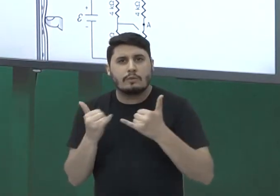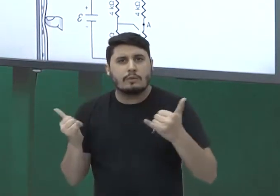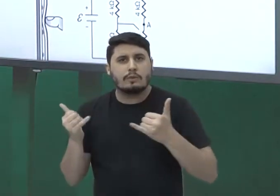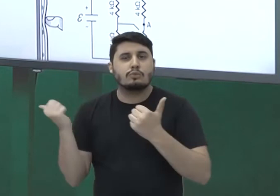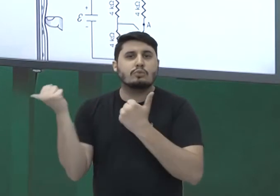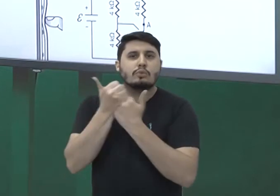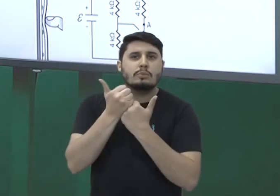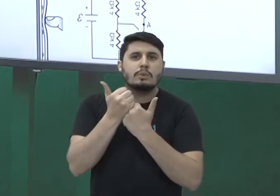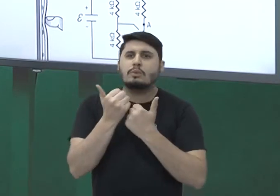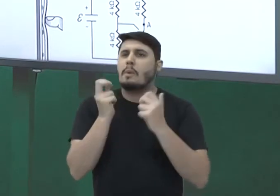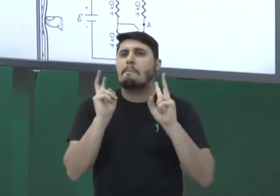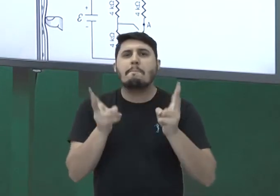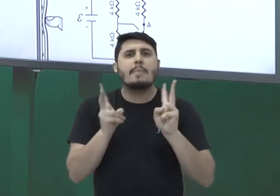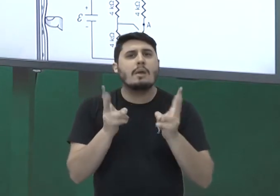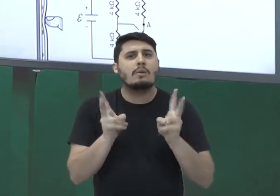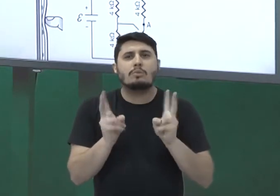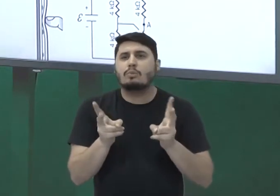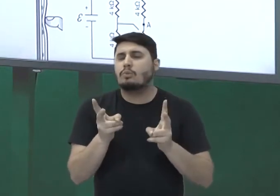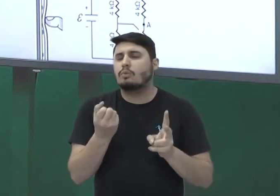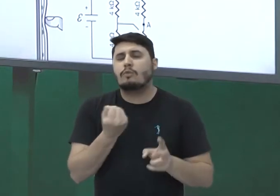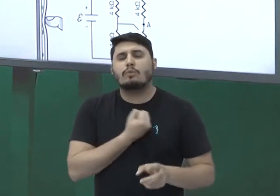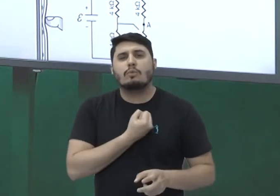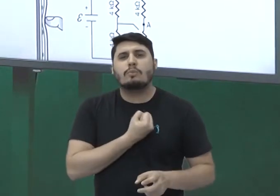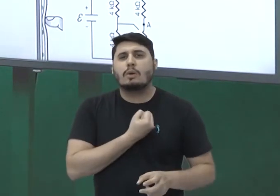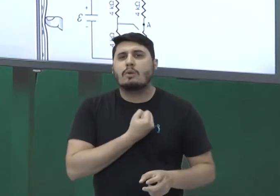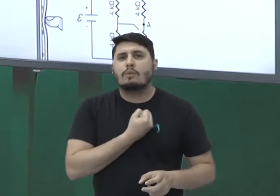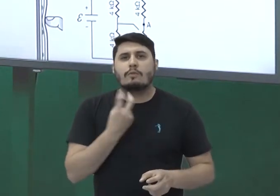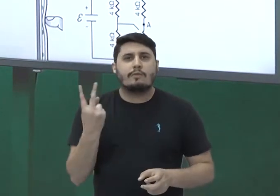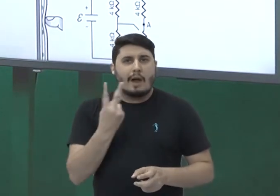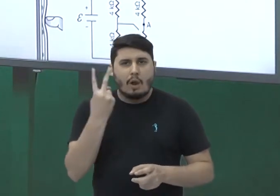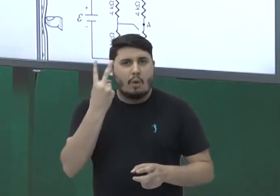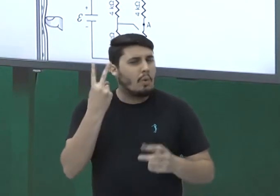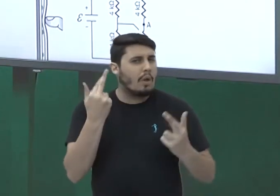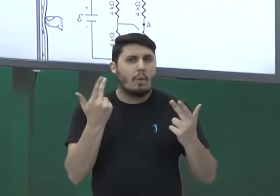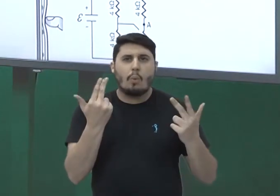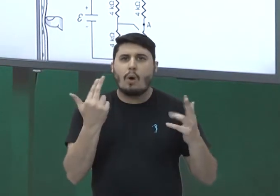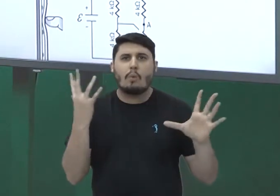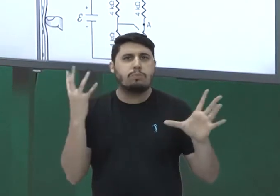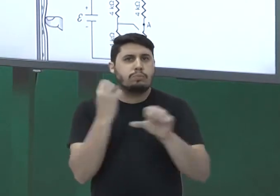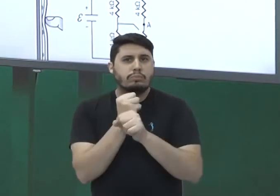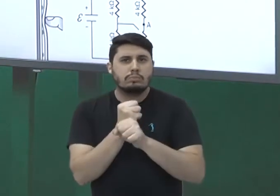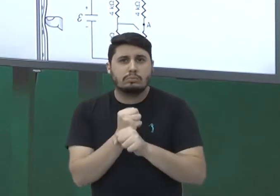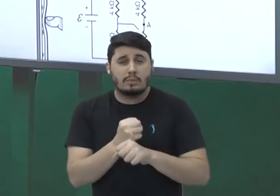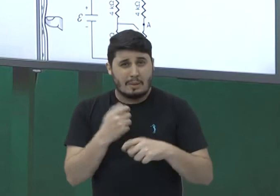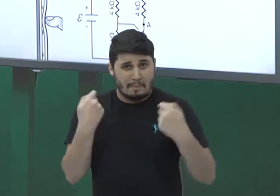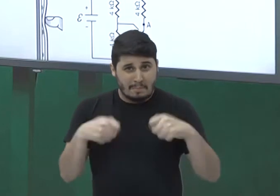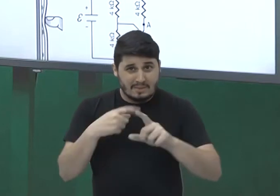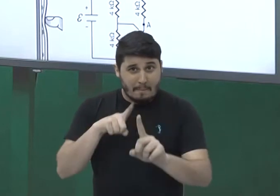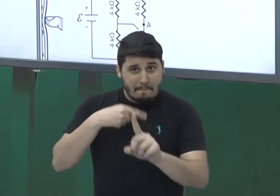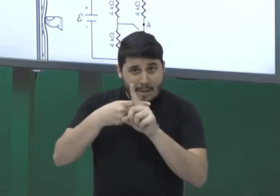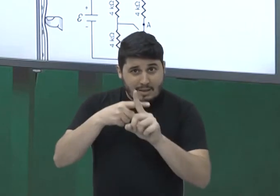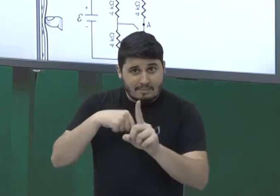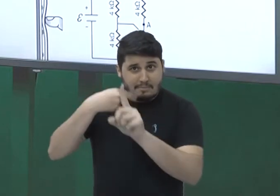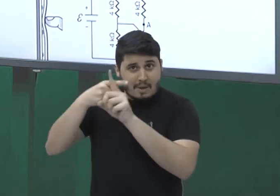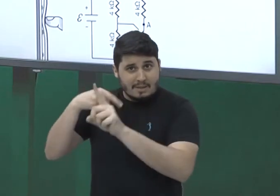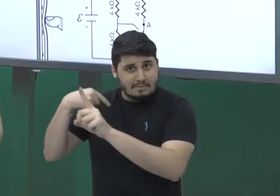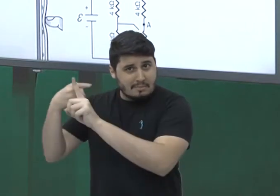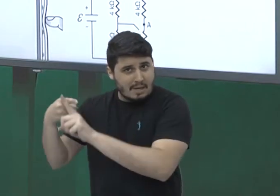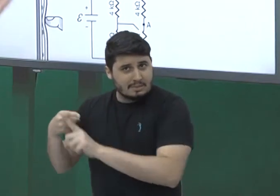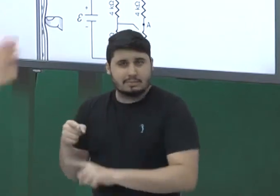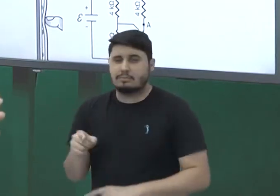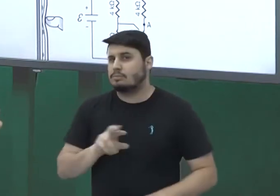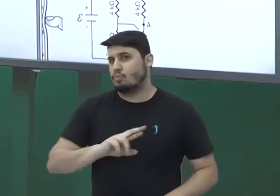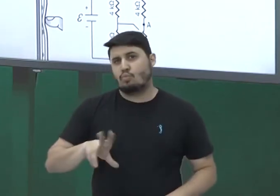o mesmo valor de todas elas juntas. Aí diz, então é só somar? Não, porque a gente precisa ver se elas